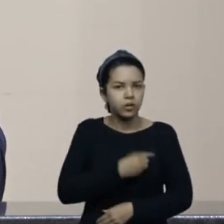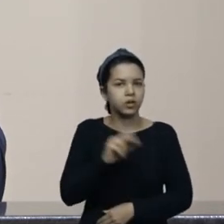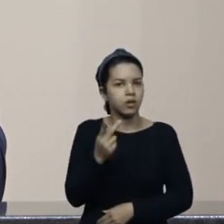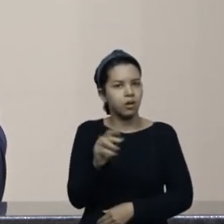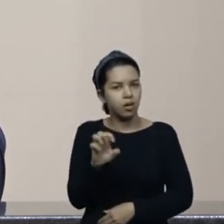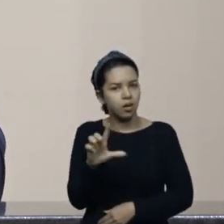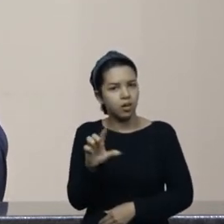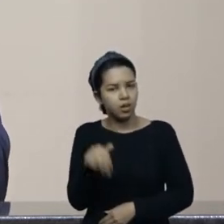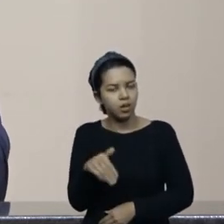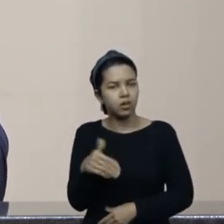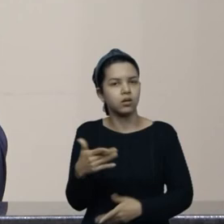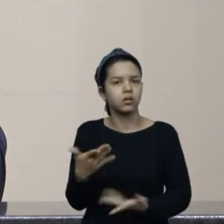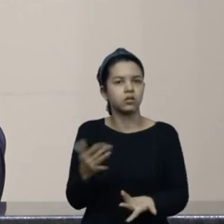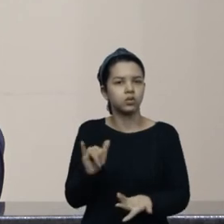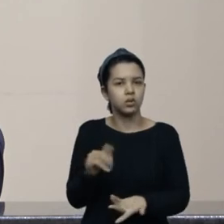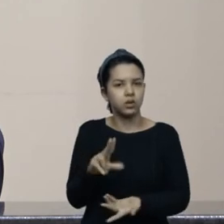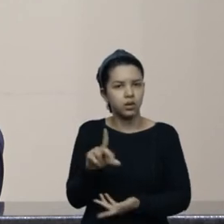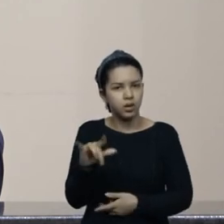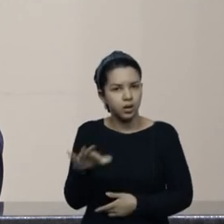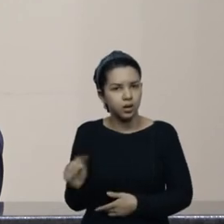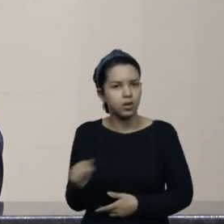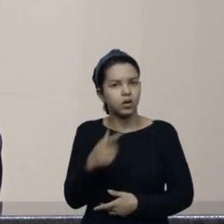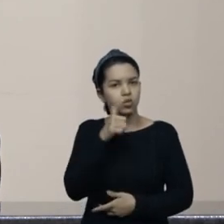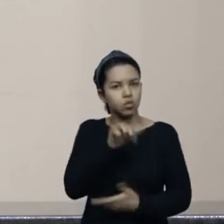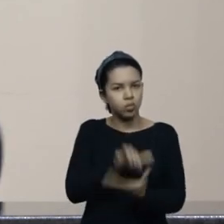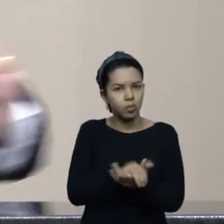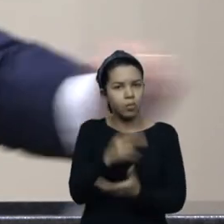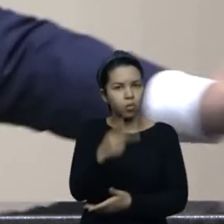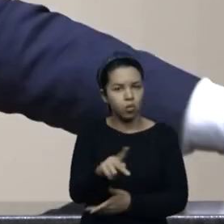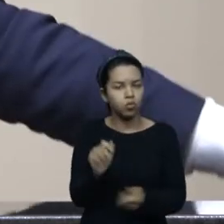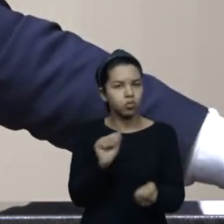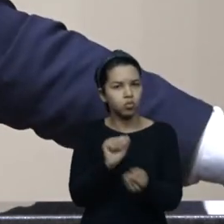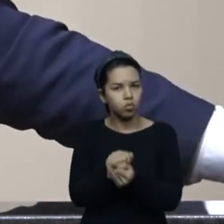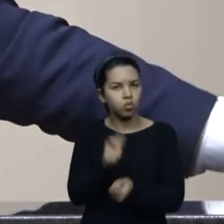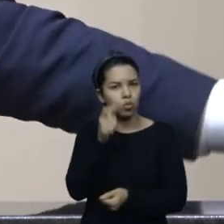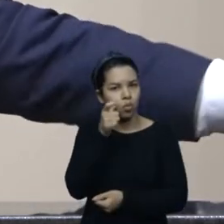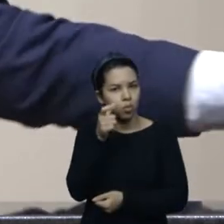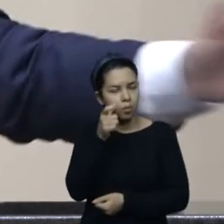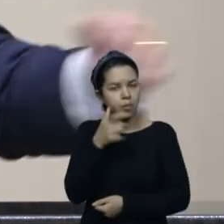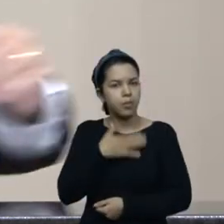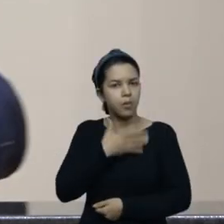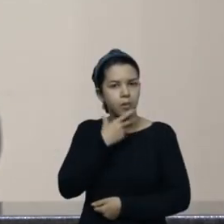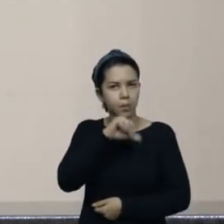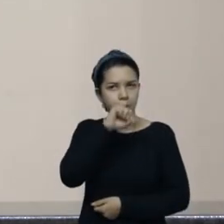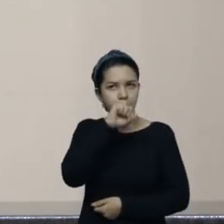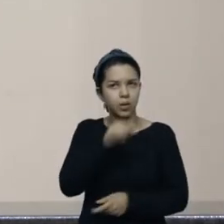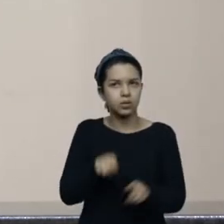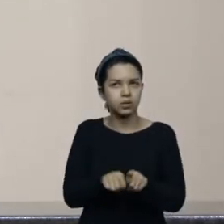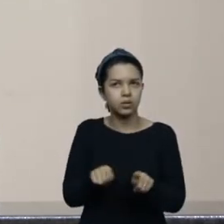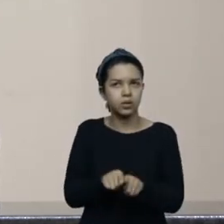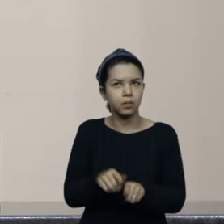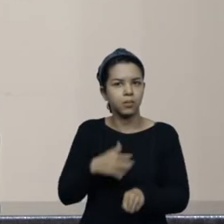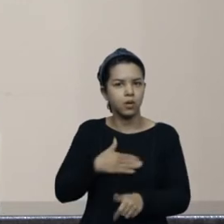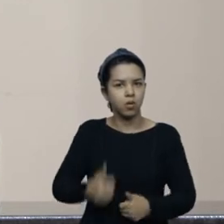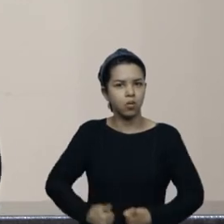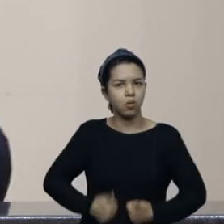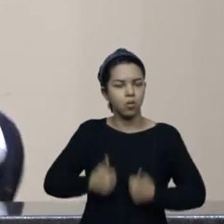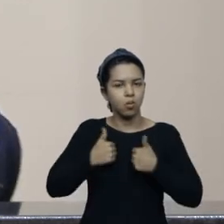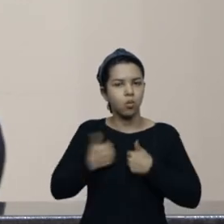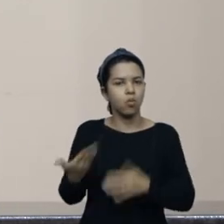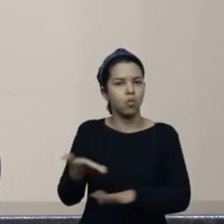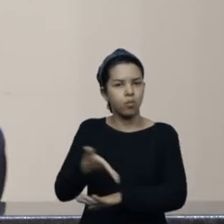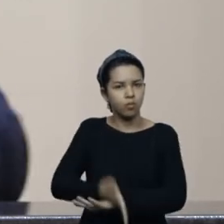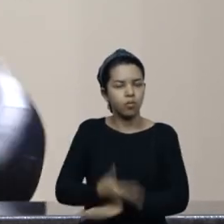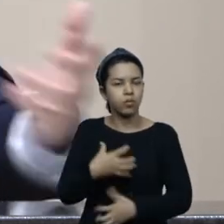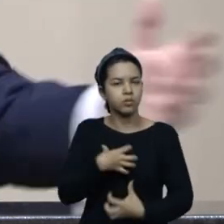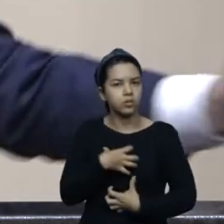Gilberto, a Yara, sua esposa, que acompanha a Rosana, recebeu meu pai aqui, que me orgulha muito, né? Eu me sinto